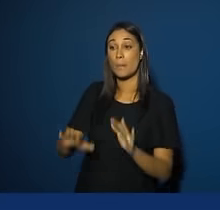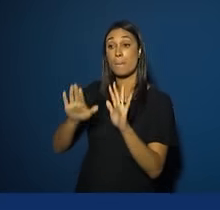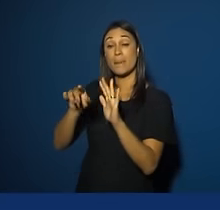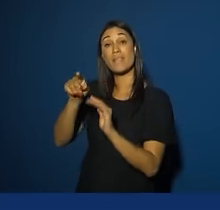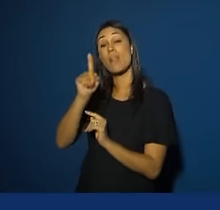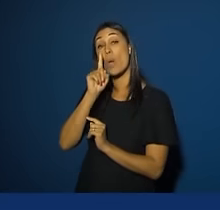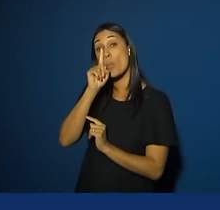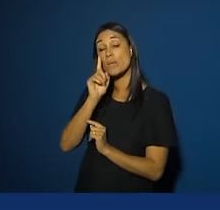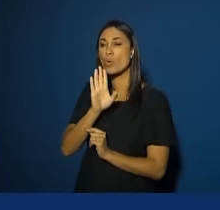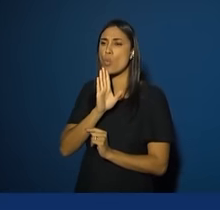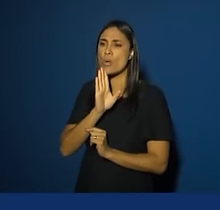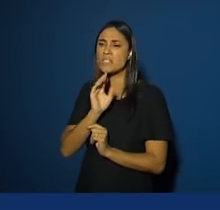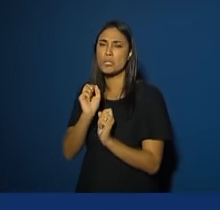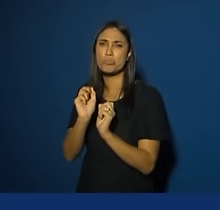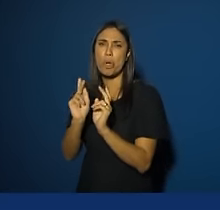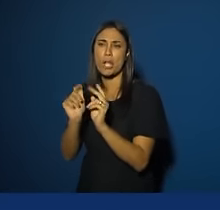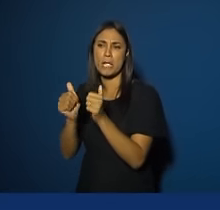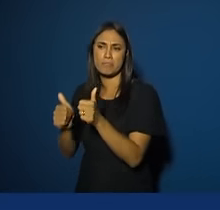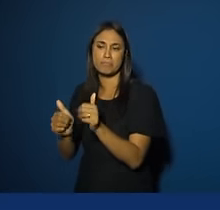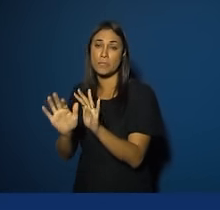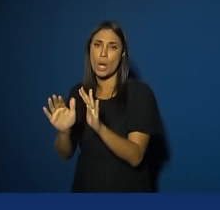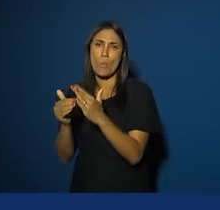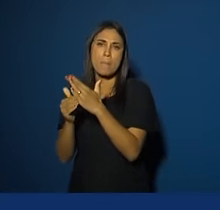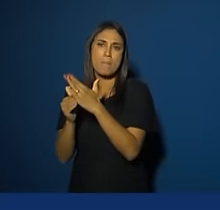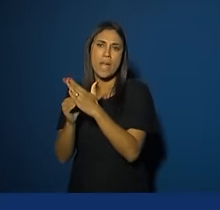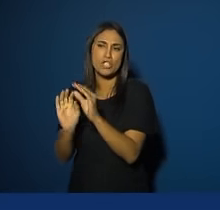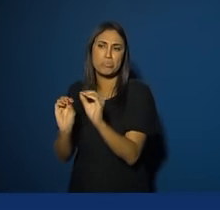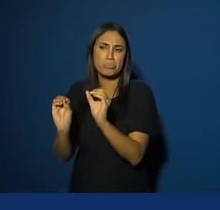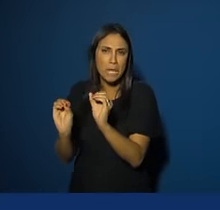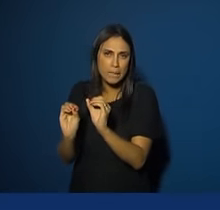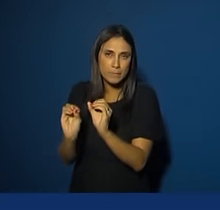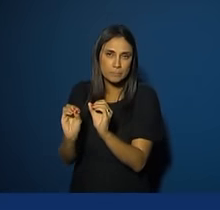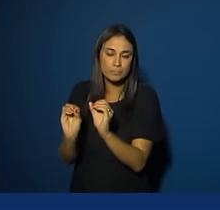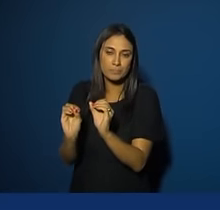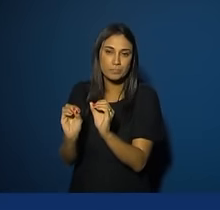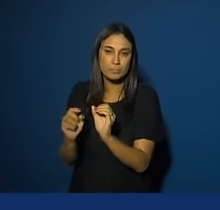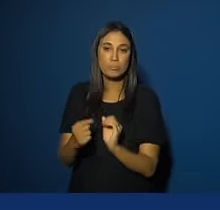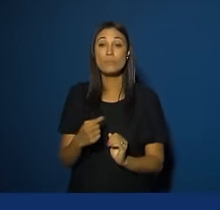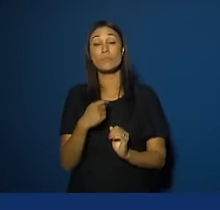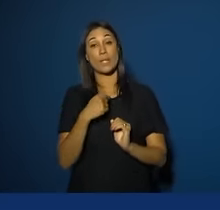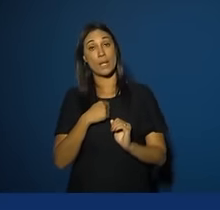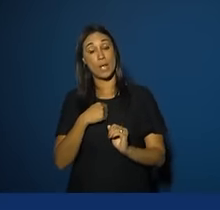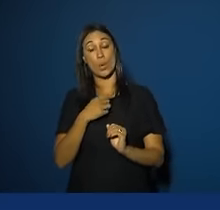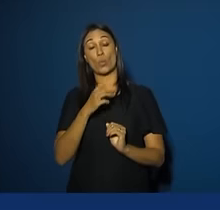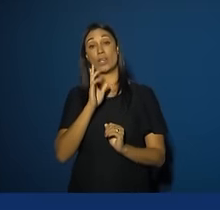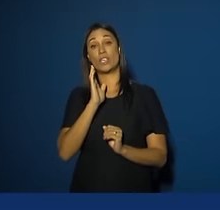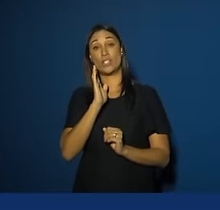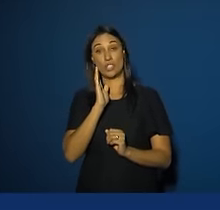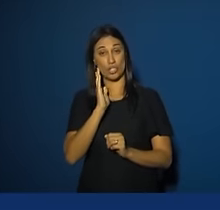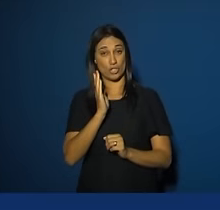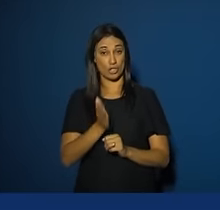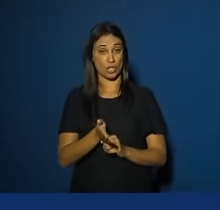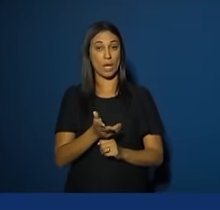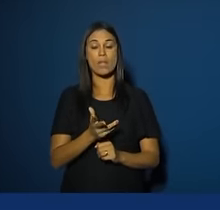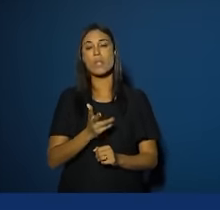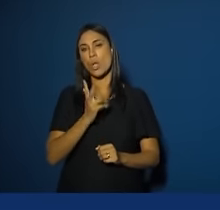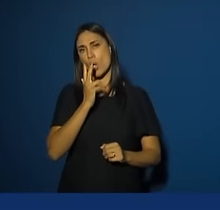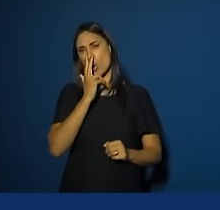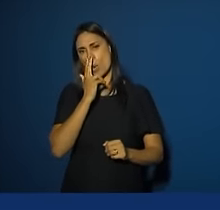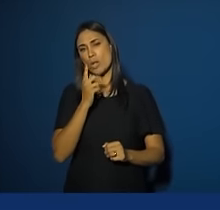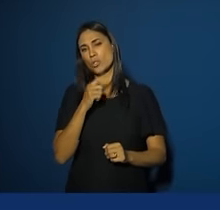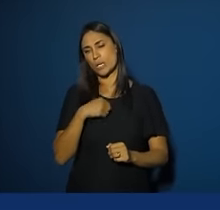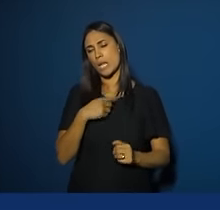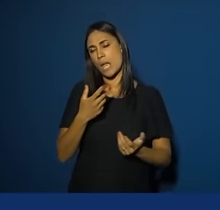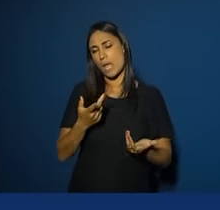assim, é um risco conhecido. Isso não impede que eu mesmo que citei, que acho que é uma má